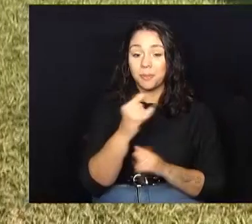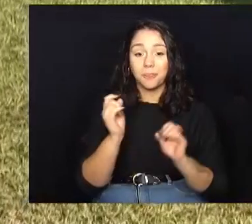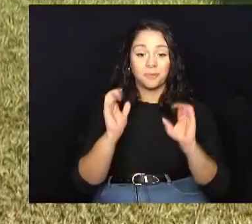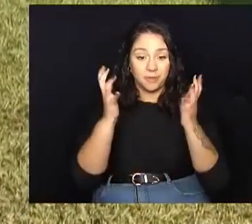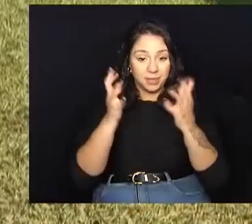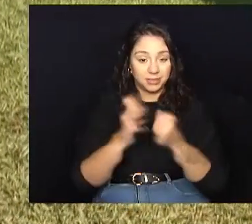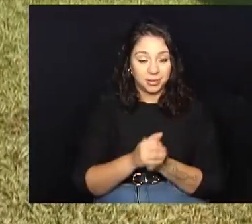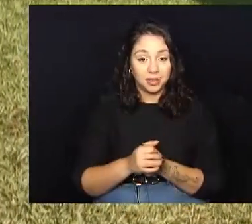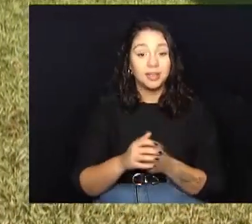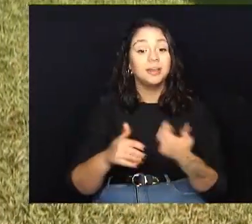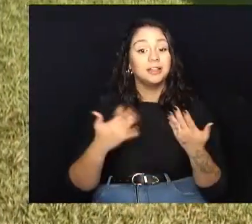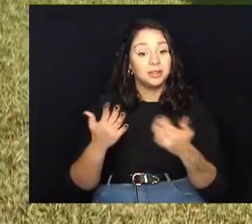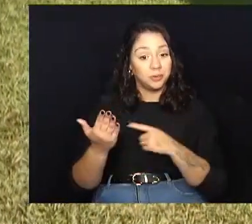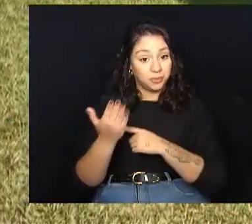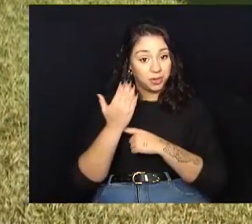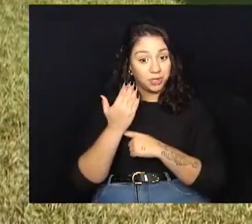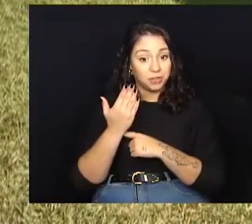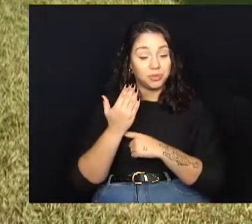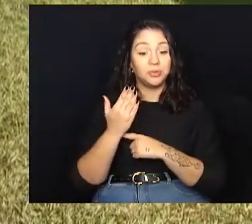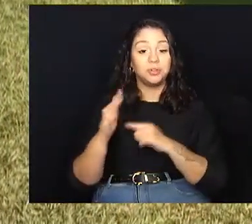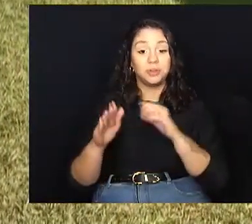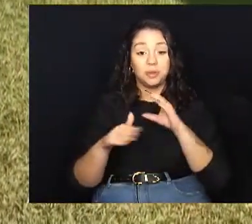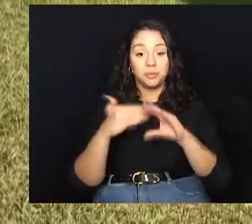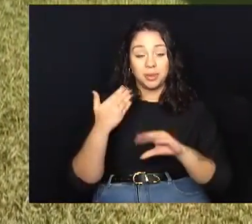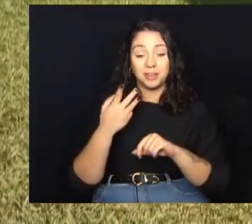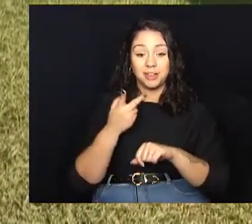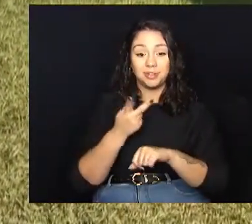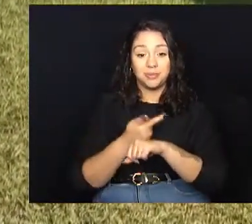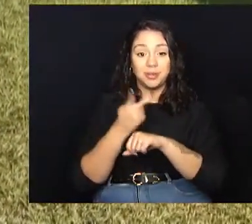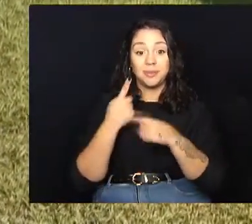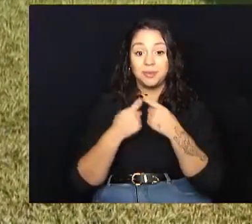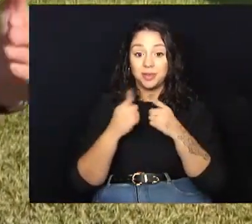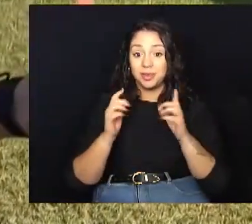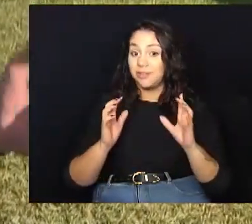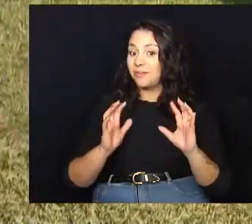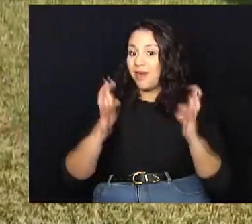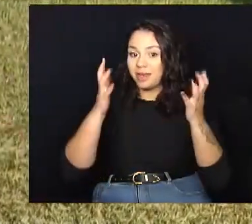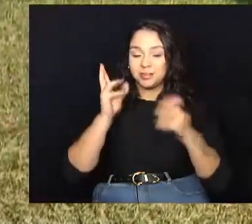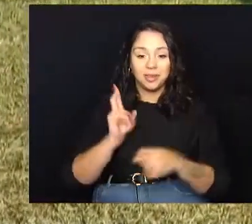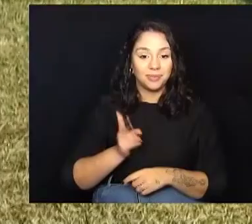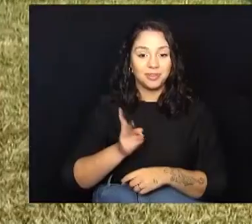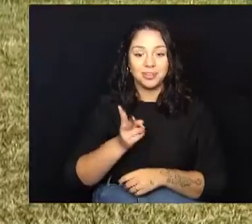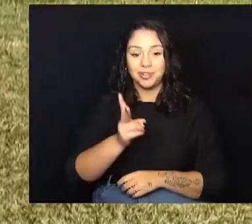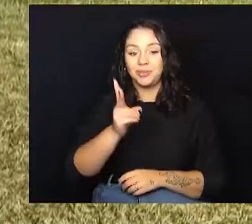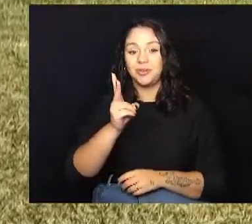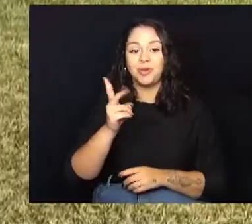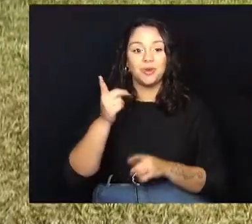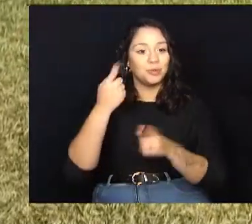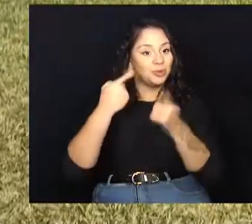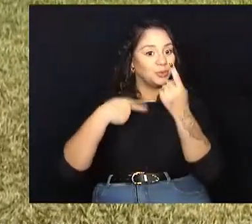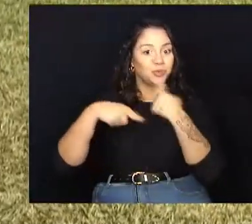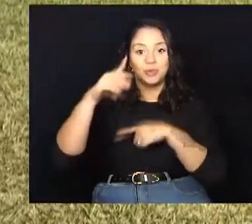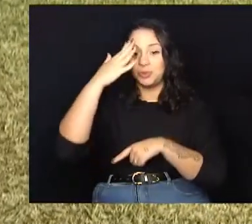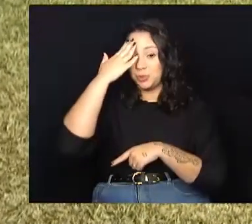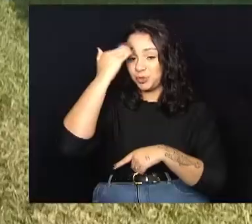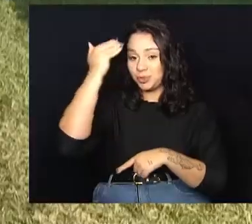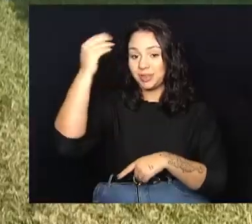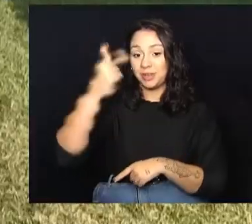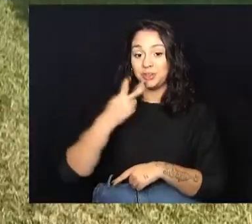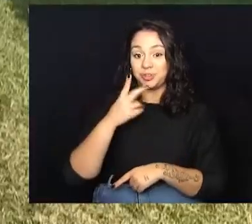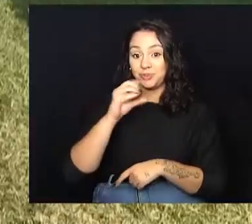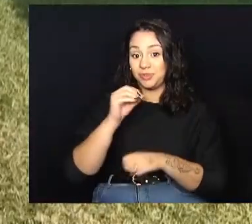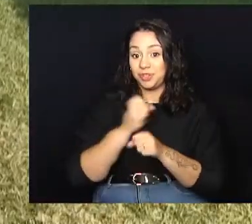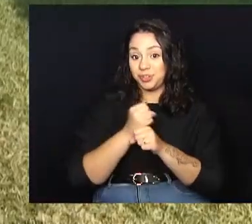então nos ajude mandando sua prenda que a festa vai continuar sendo esse sucesso de 20 anos